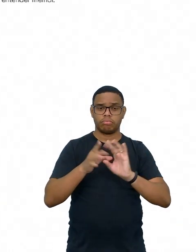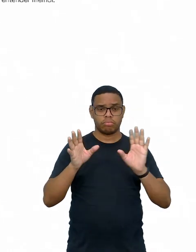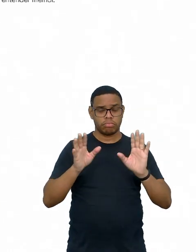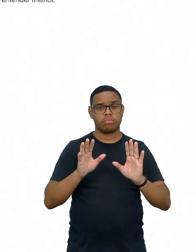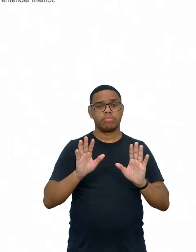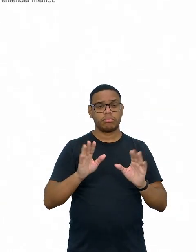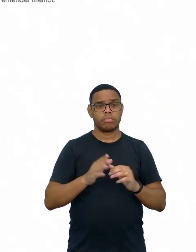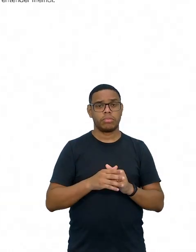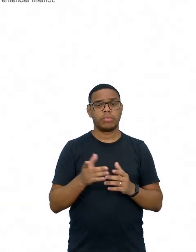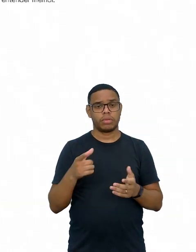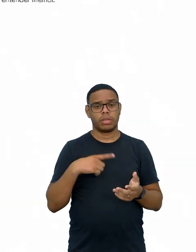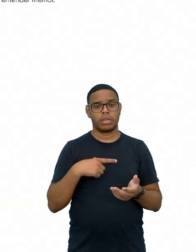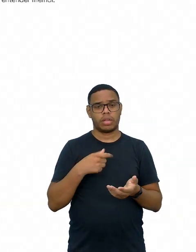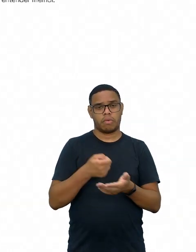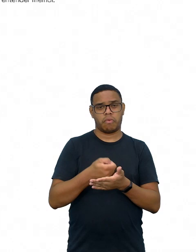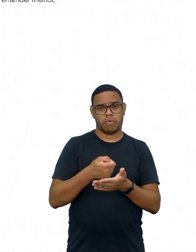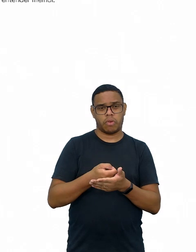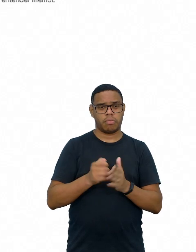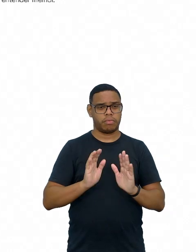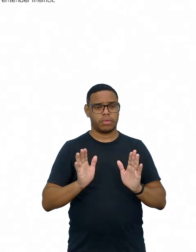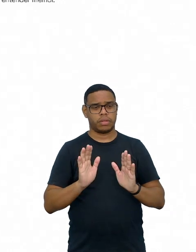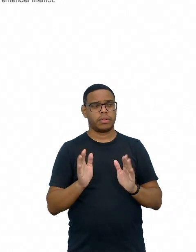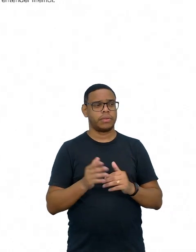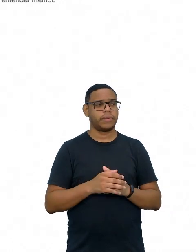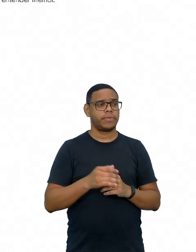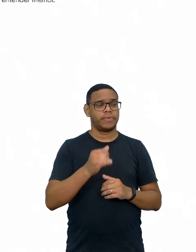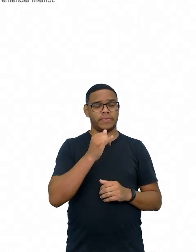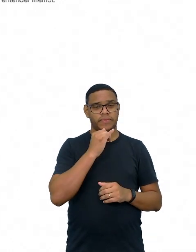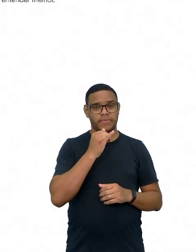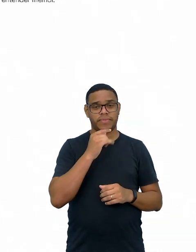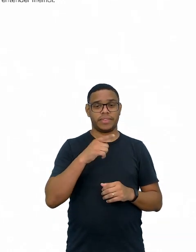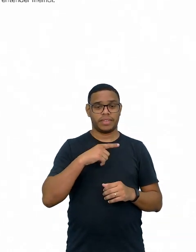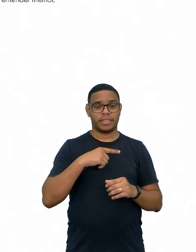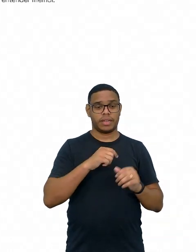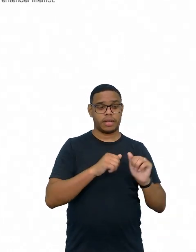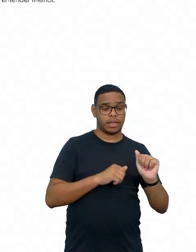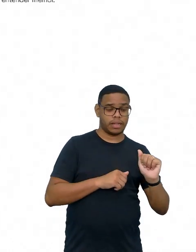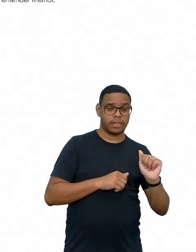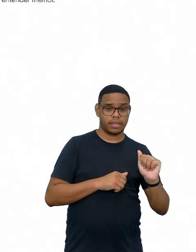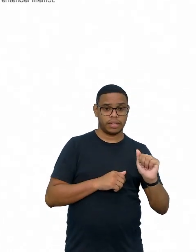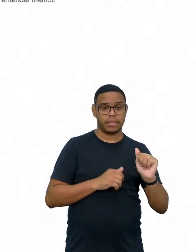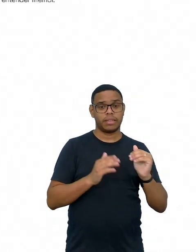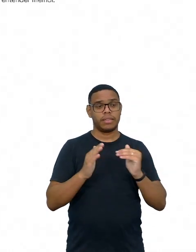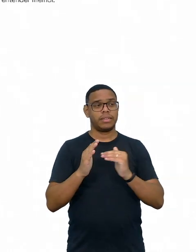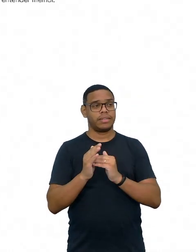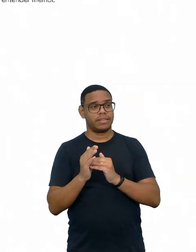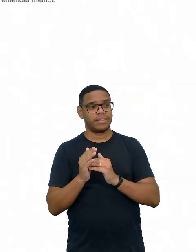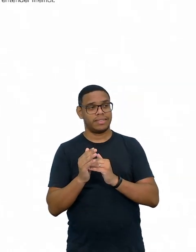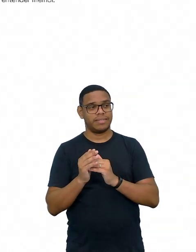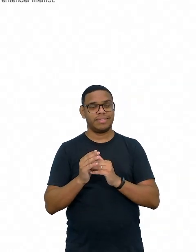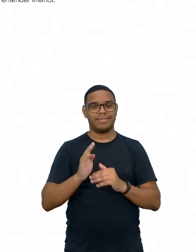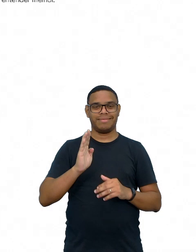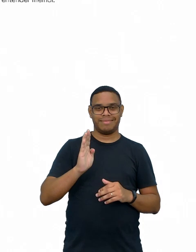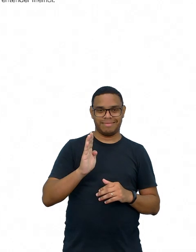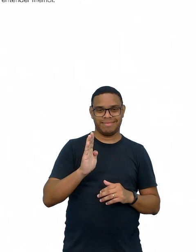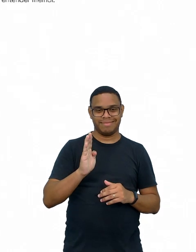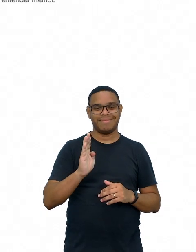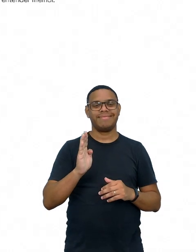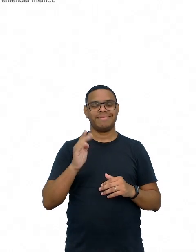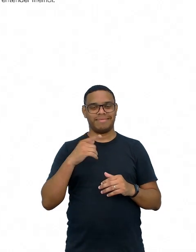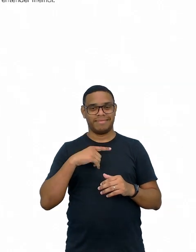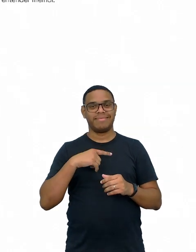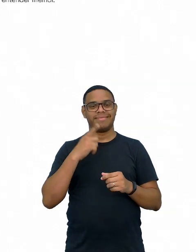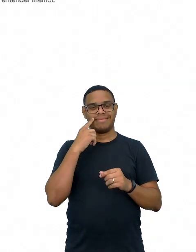sem fórmula, tá? Então, por exemplo, a distância de A até C dá para